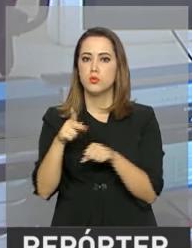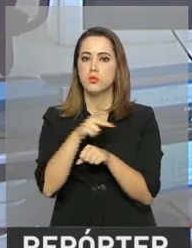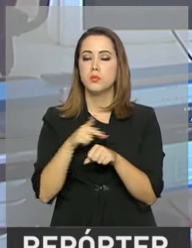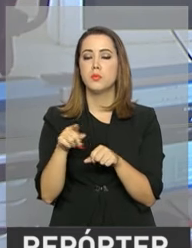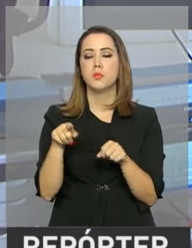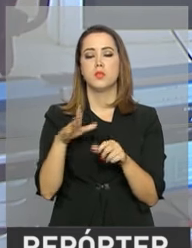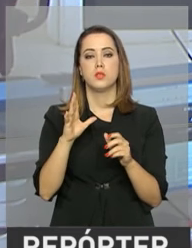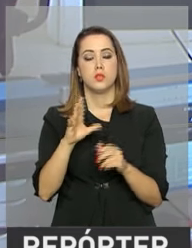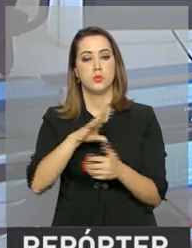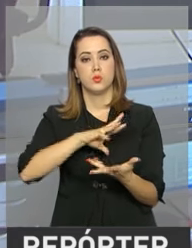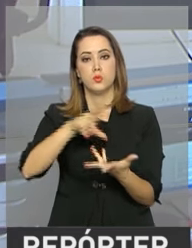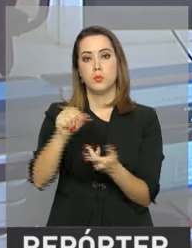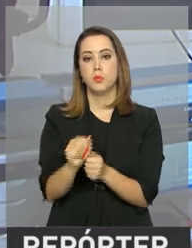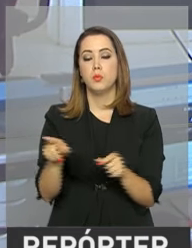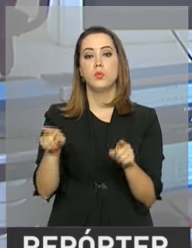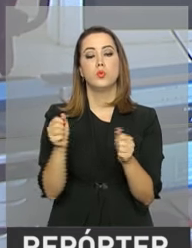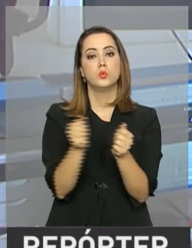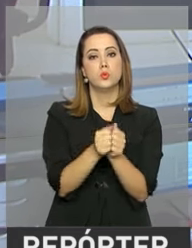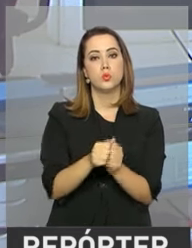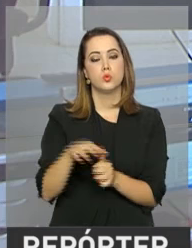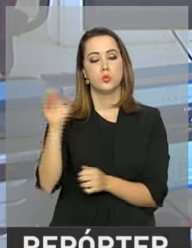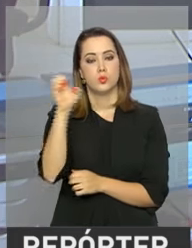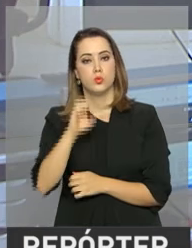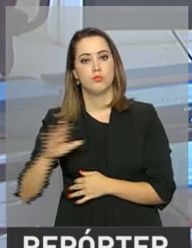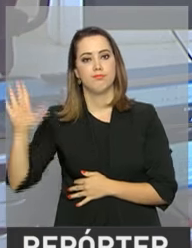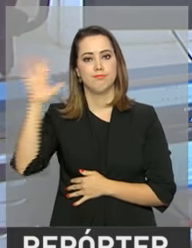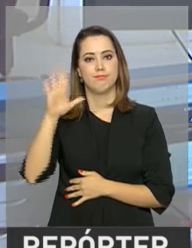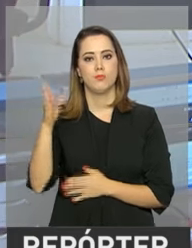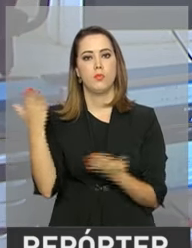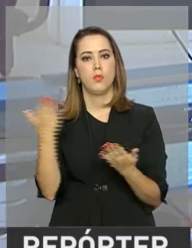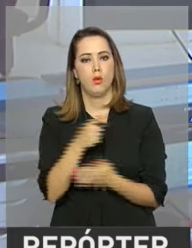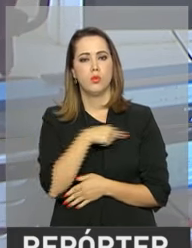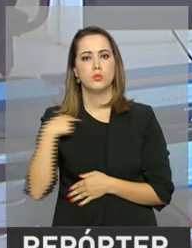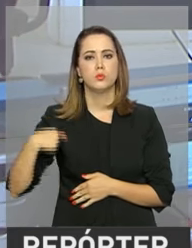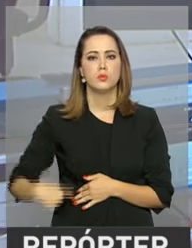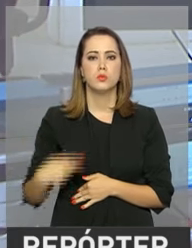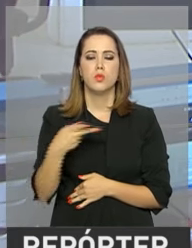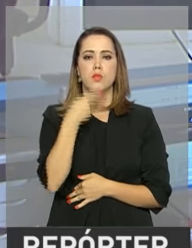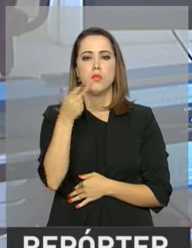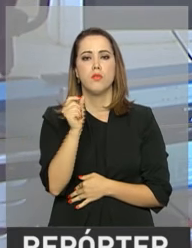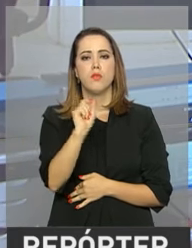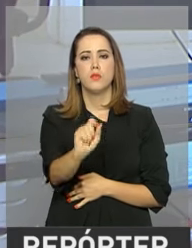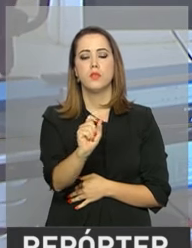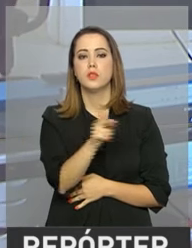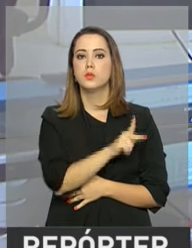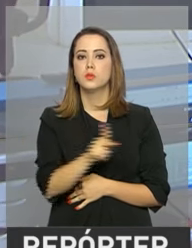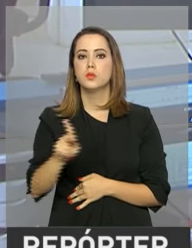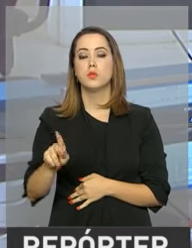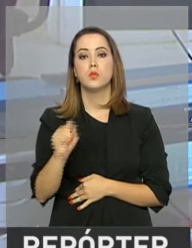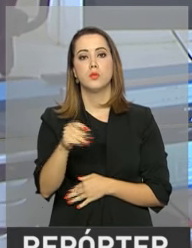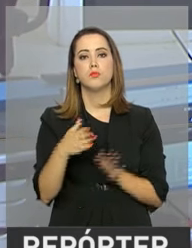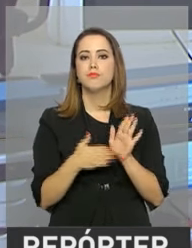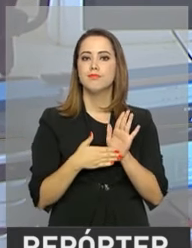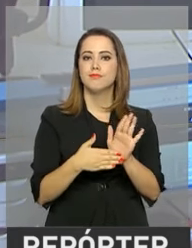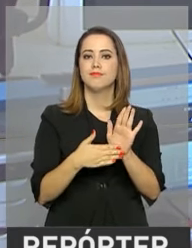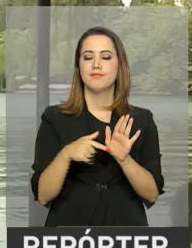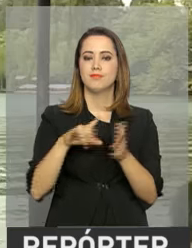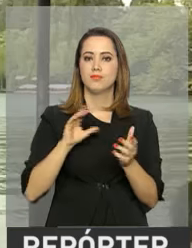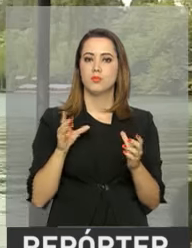E o repórter João Pedro Neto está na China e fala para a gente agora o que o presidente brasileiro deve apresentar durante o